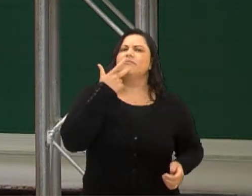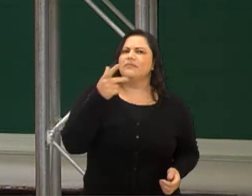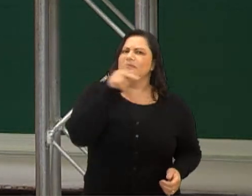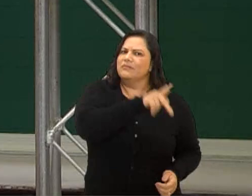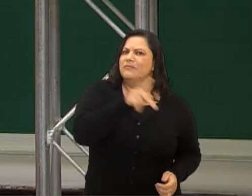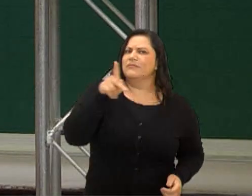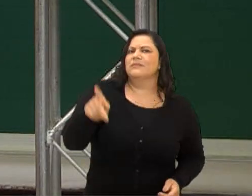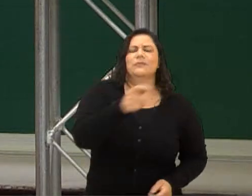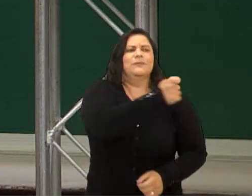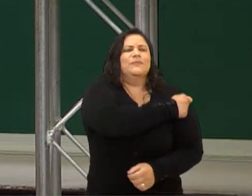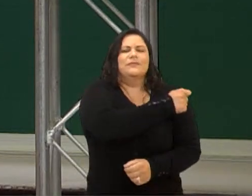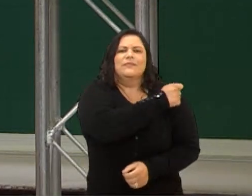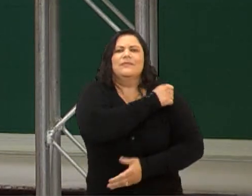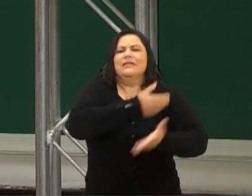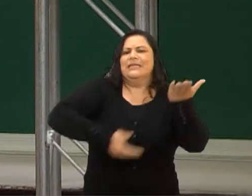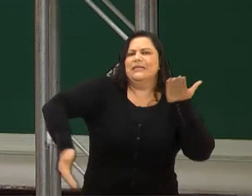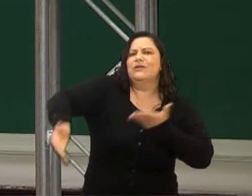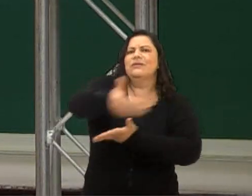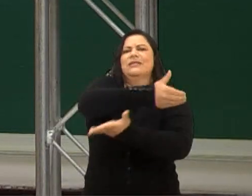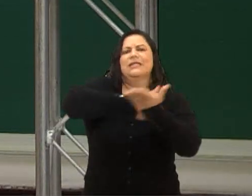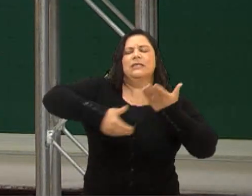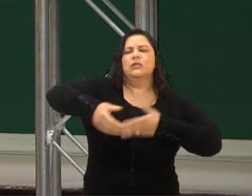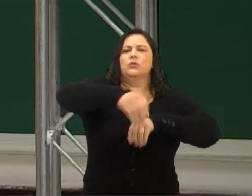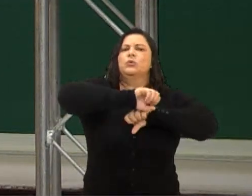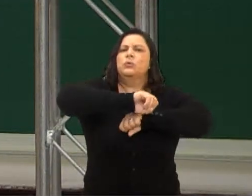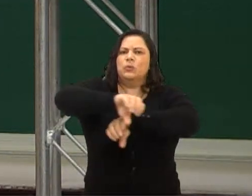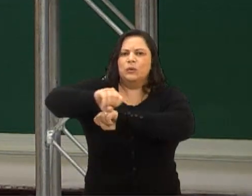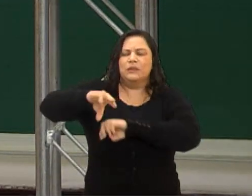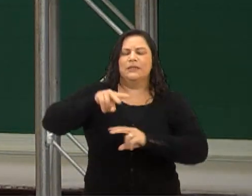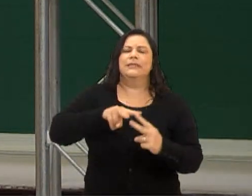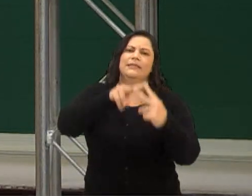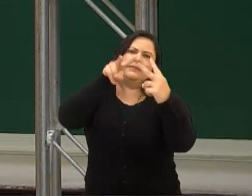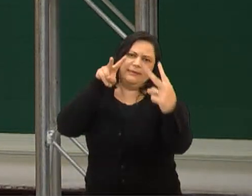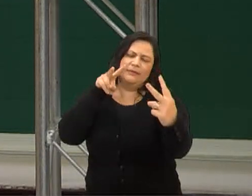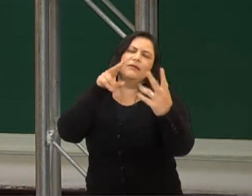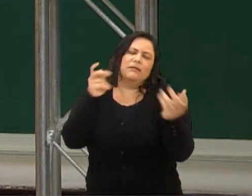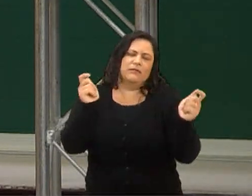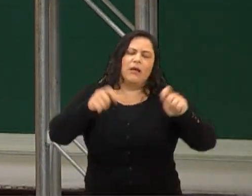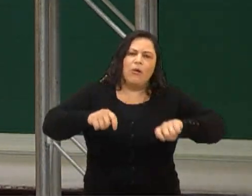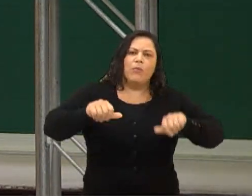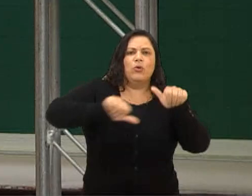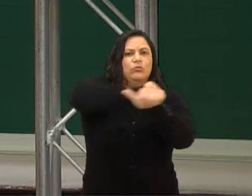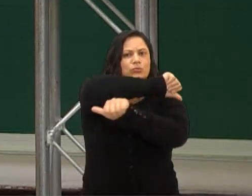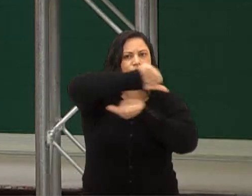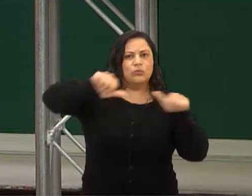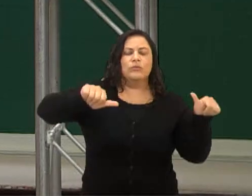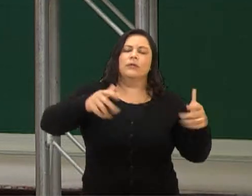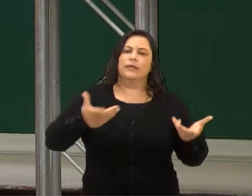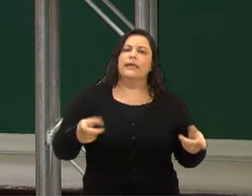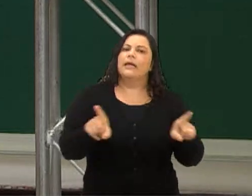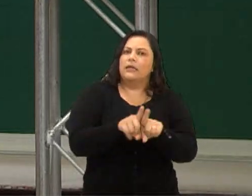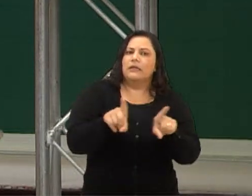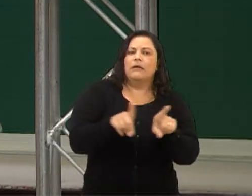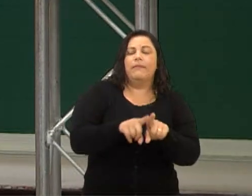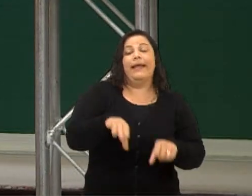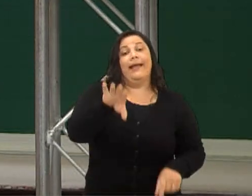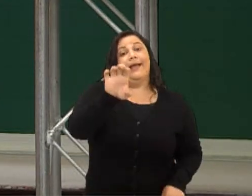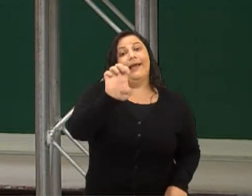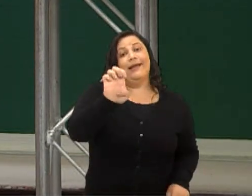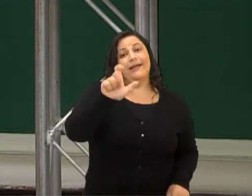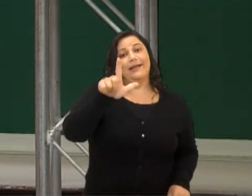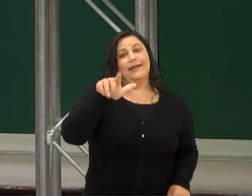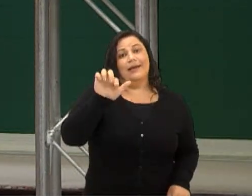estudantes estão interagindo na educação à distância, né? Eu posso trocar ali os professores e os estudantes por eles, eu